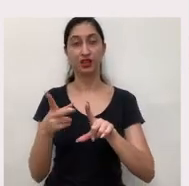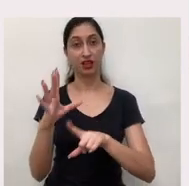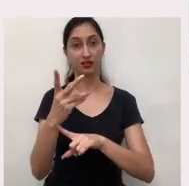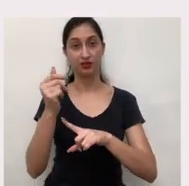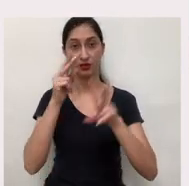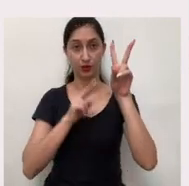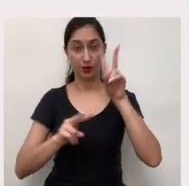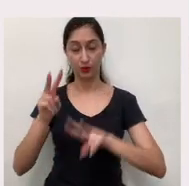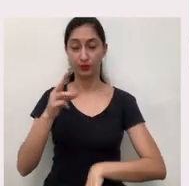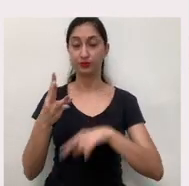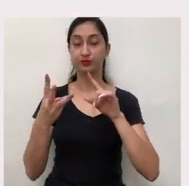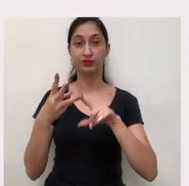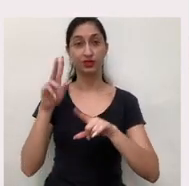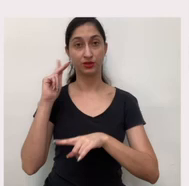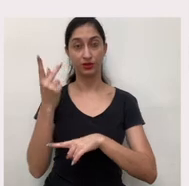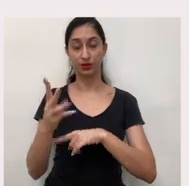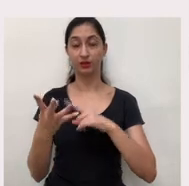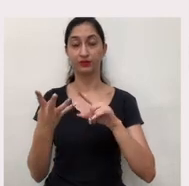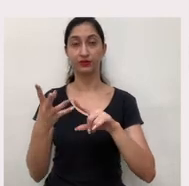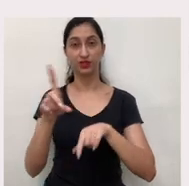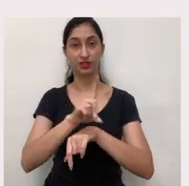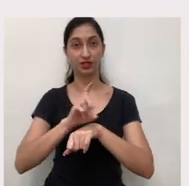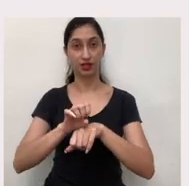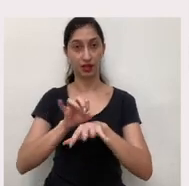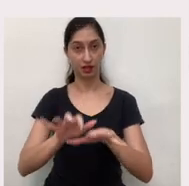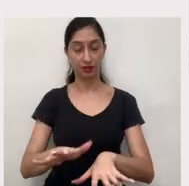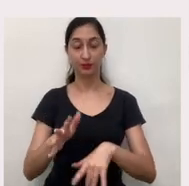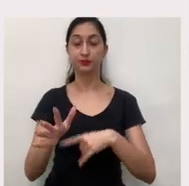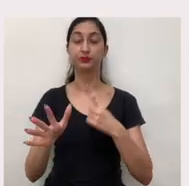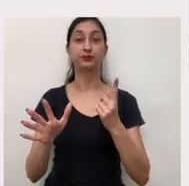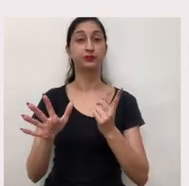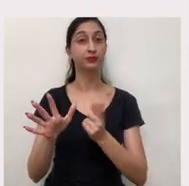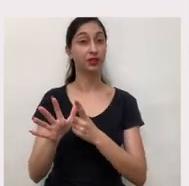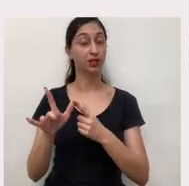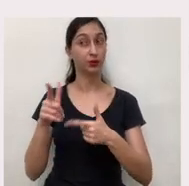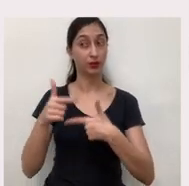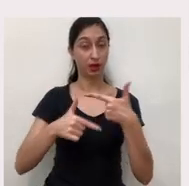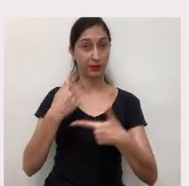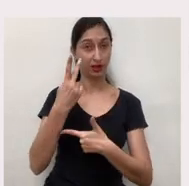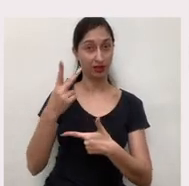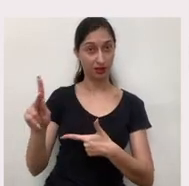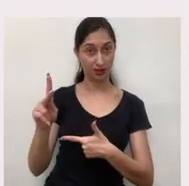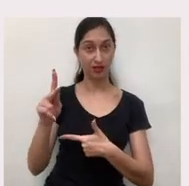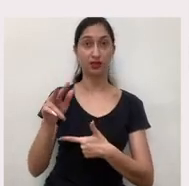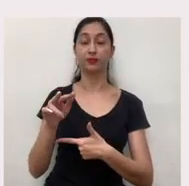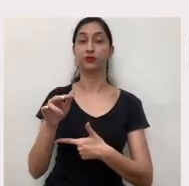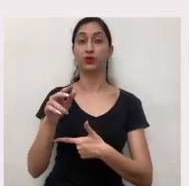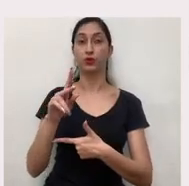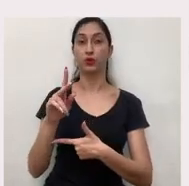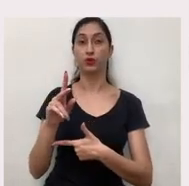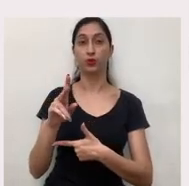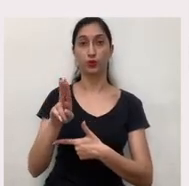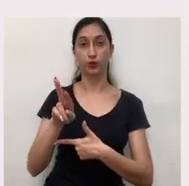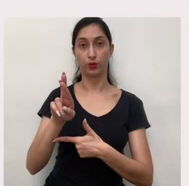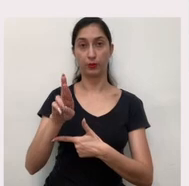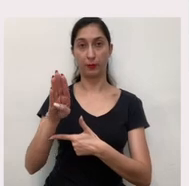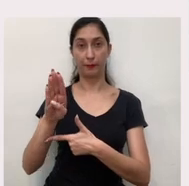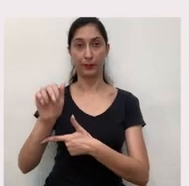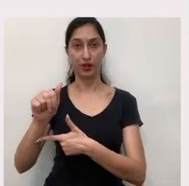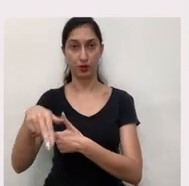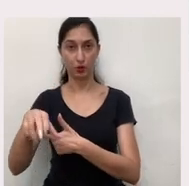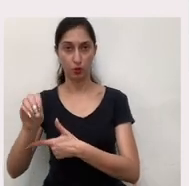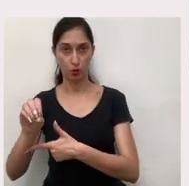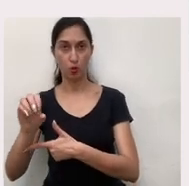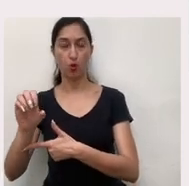visuais, história, design, e parte do trabalho da Fernanda, Urbano Ornamento, pode ser visitado na